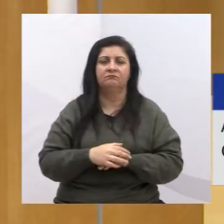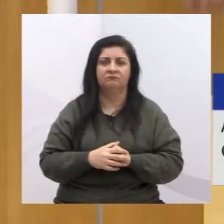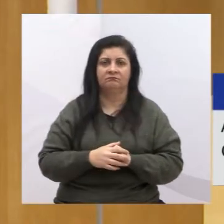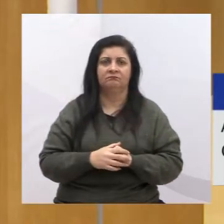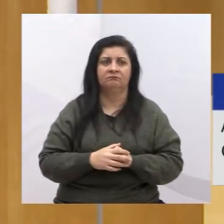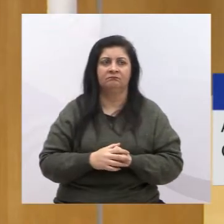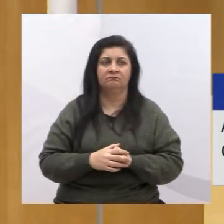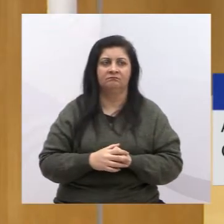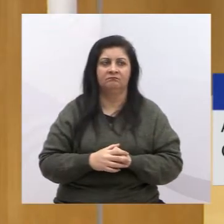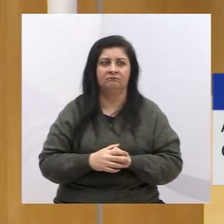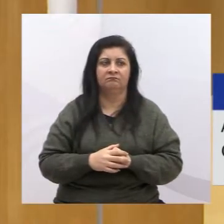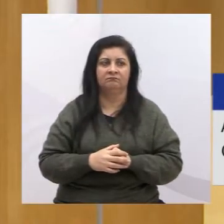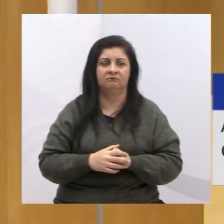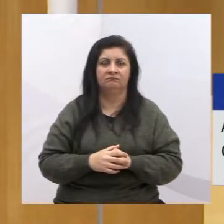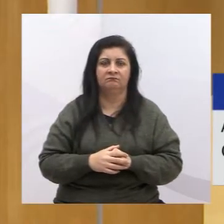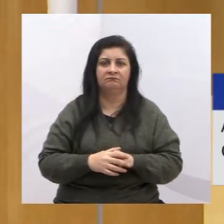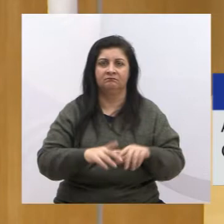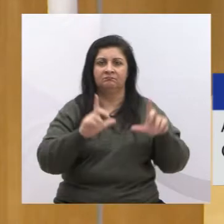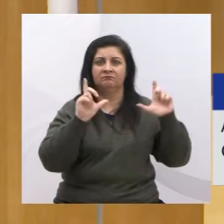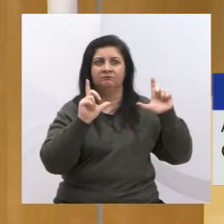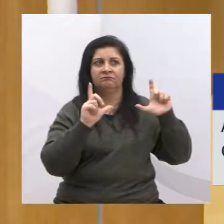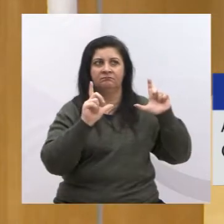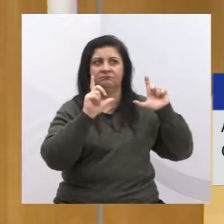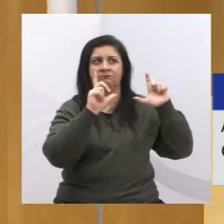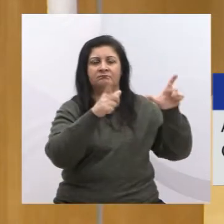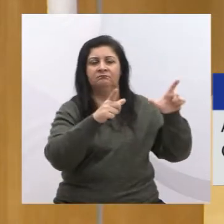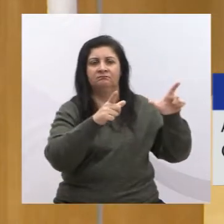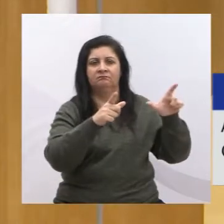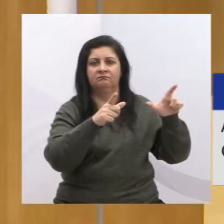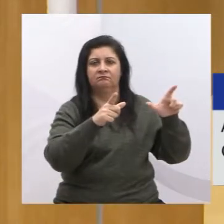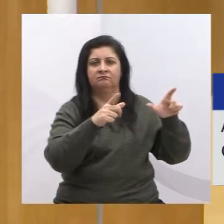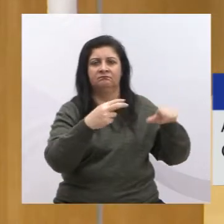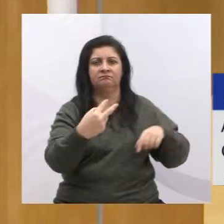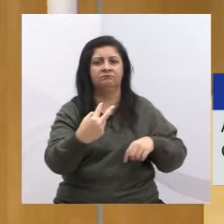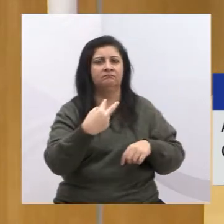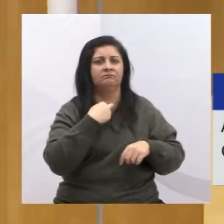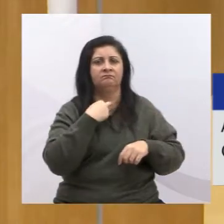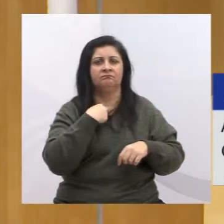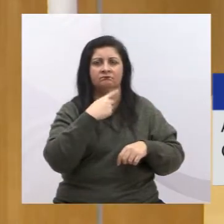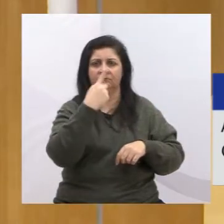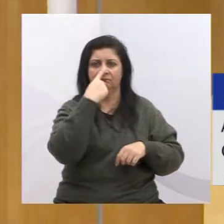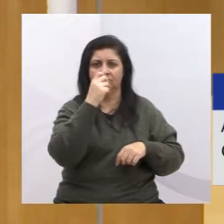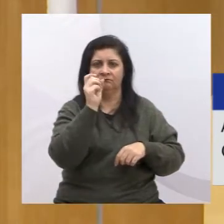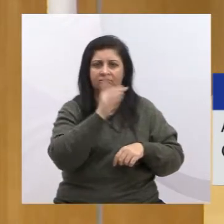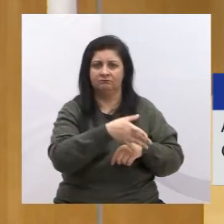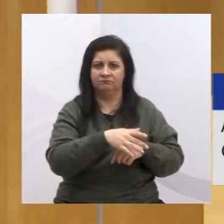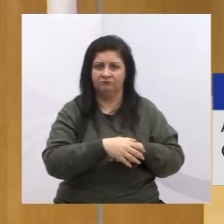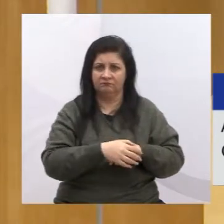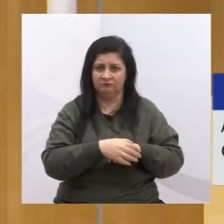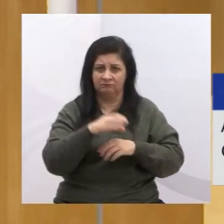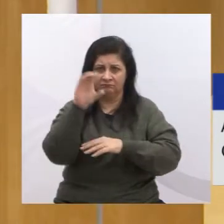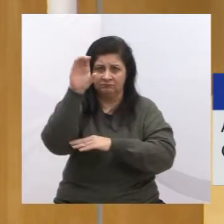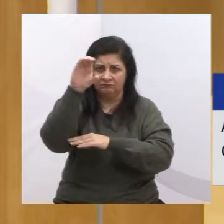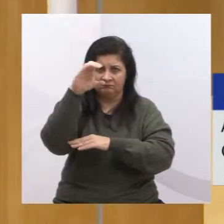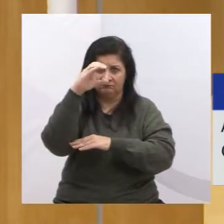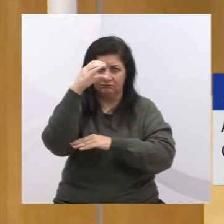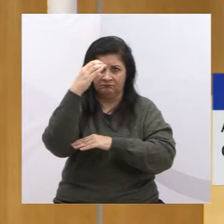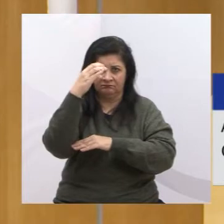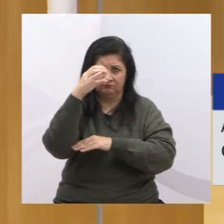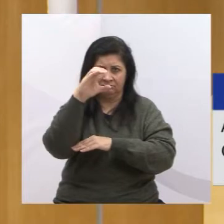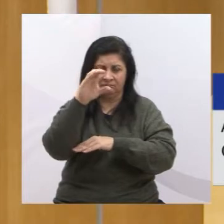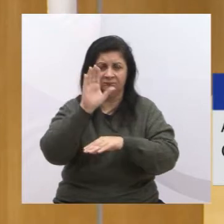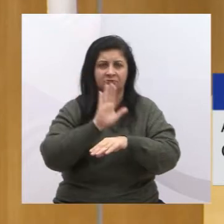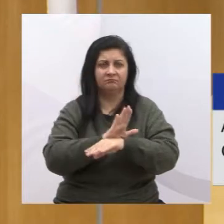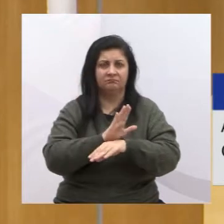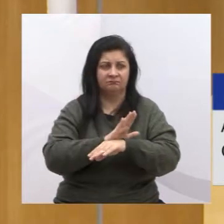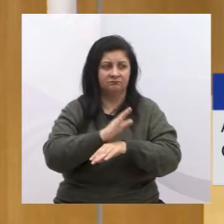lá, placa, proibido jogar lixo. A Câmara do COI vai ajudar? Será que vai